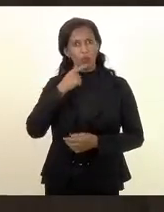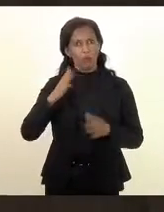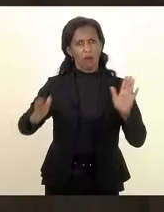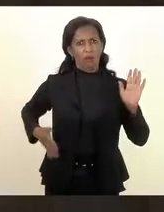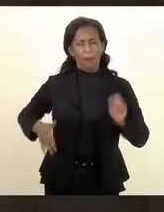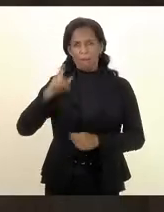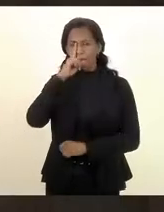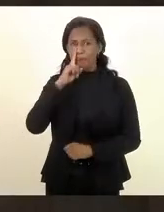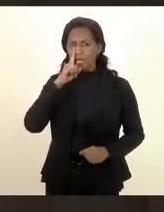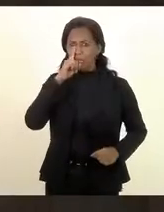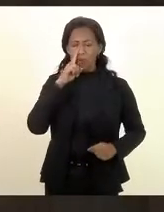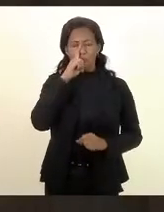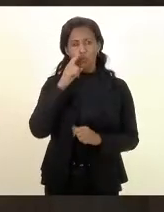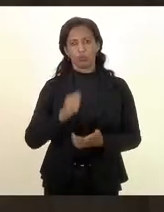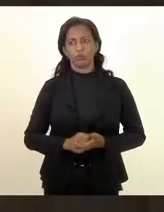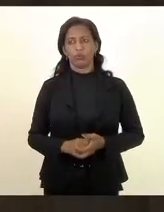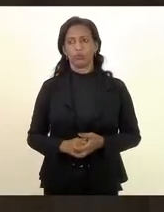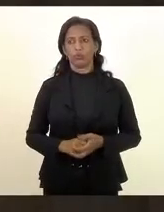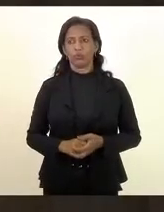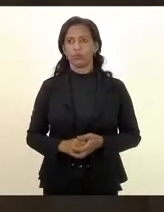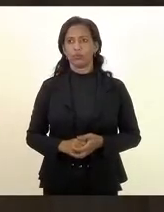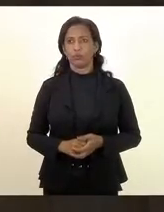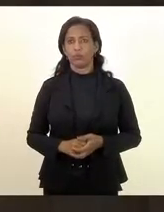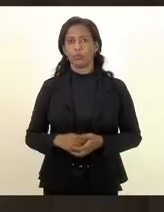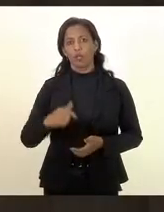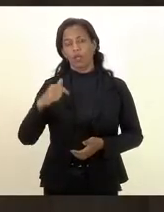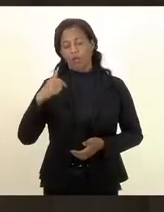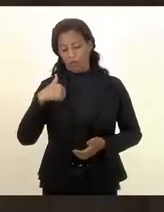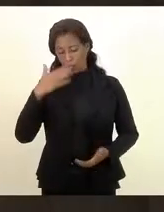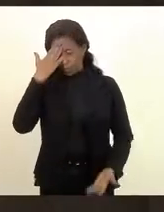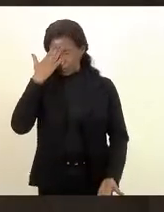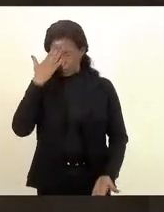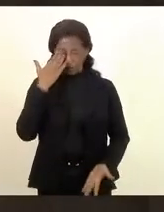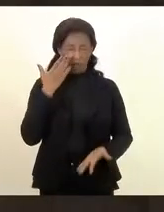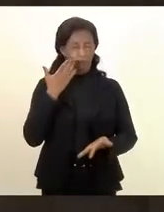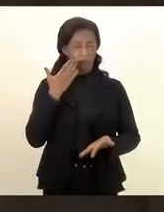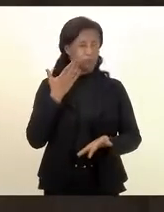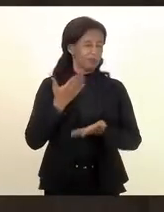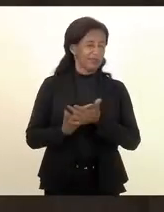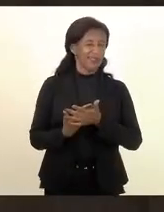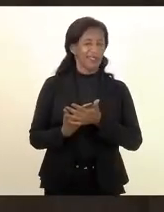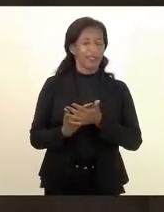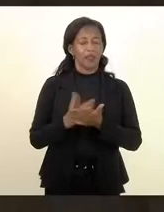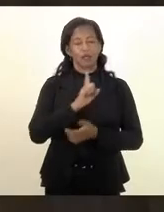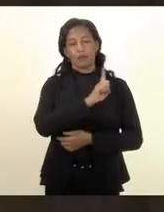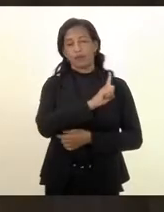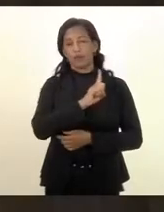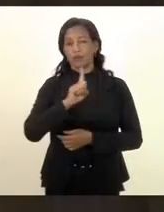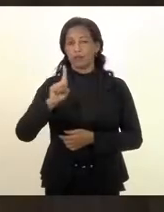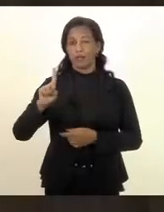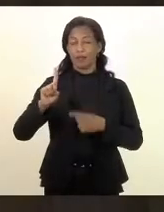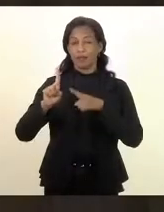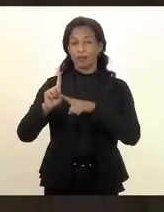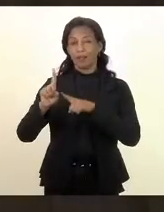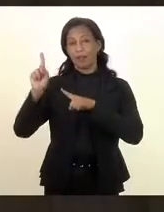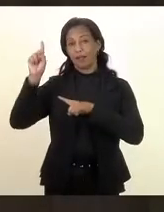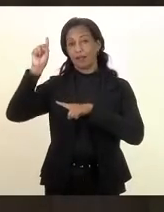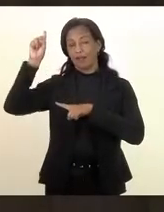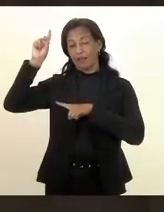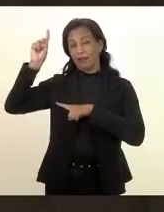altíssima periculosidade eu quero acreditar presidente que quer saída dele ao presídio federal